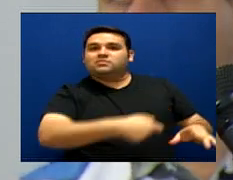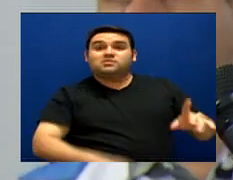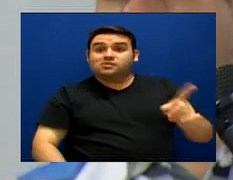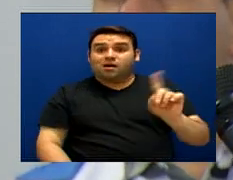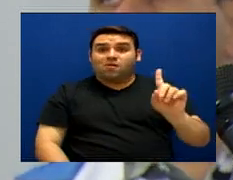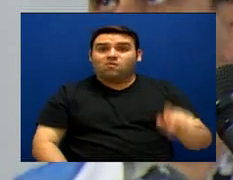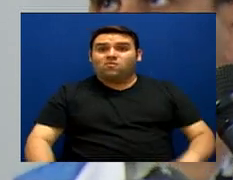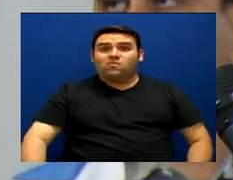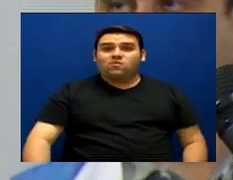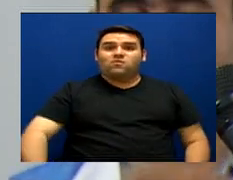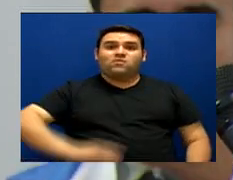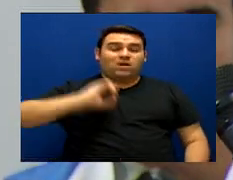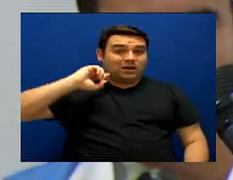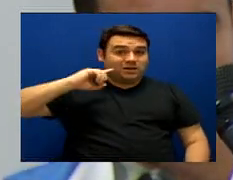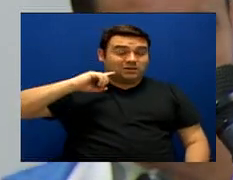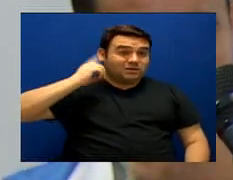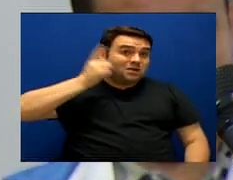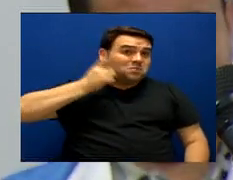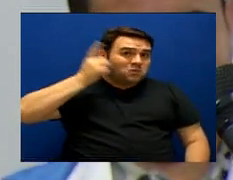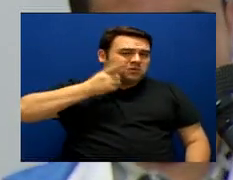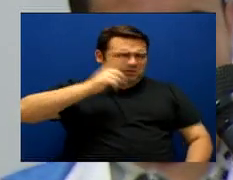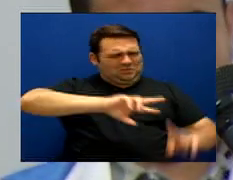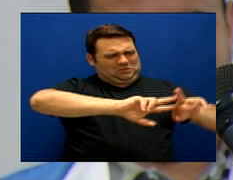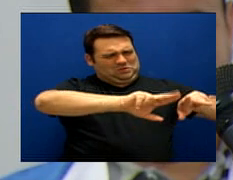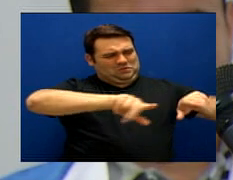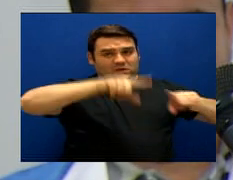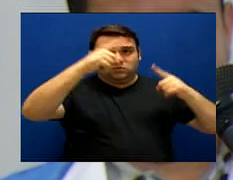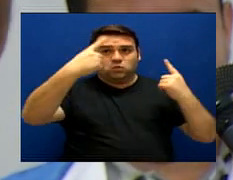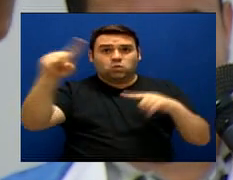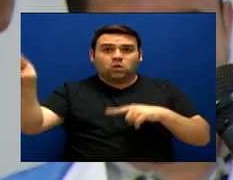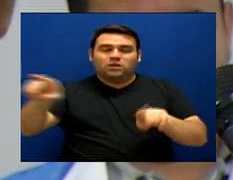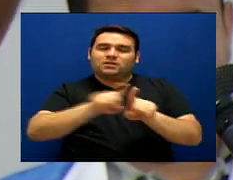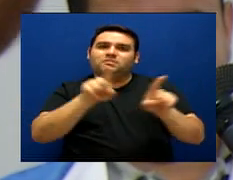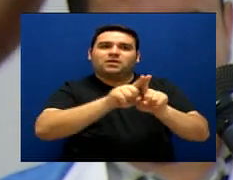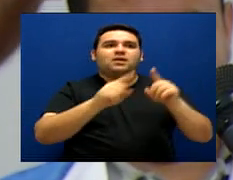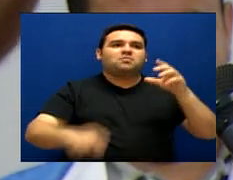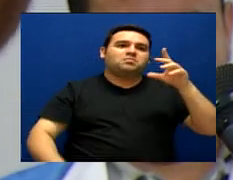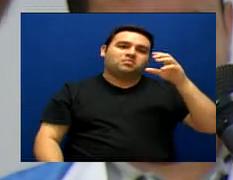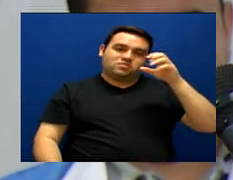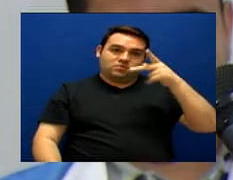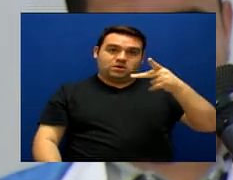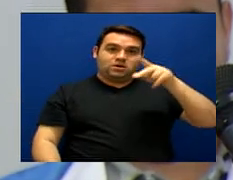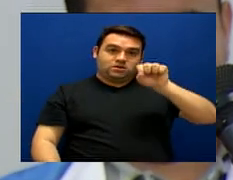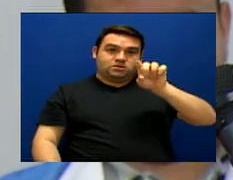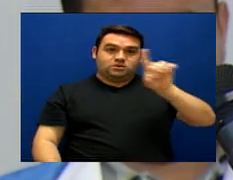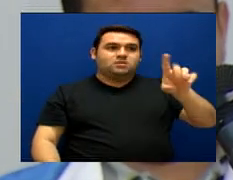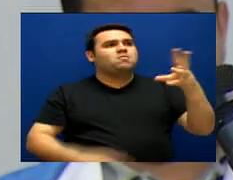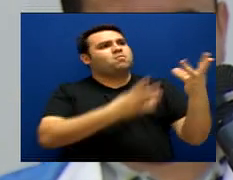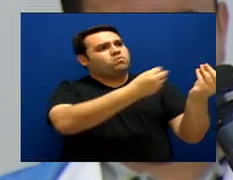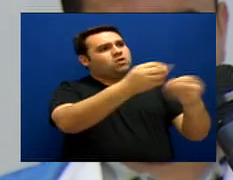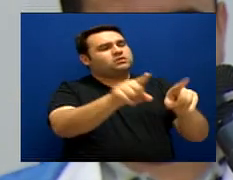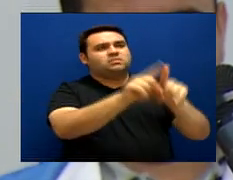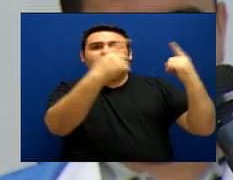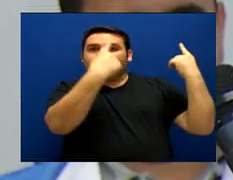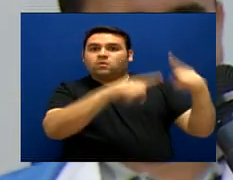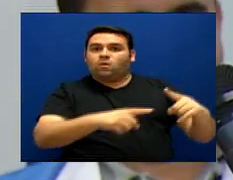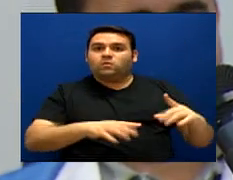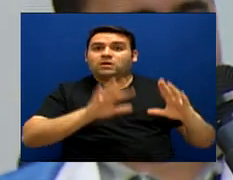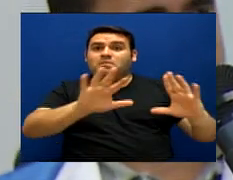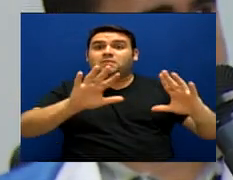Não. Deputados do PSDB, vários, votaram contra. Deputados do PSD, vários, votaram contra. Então, foi